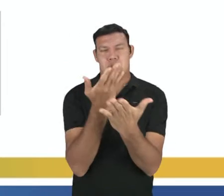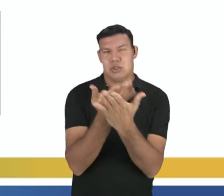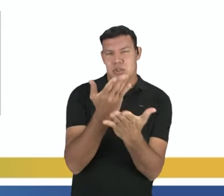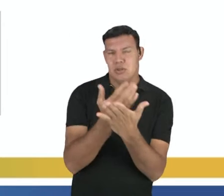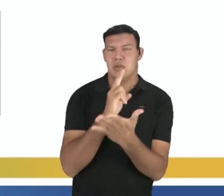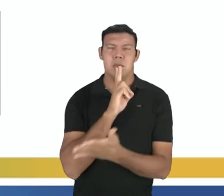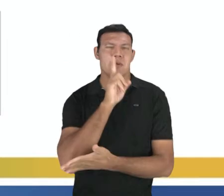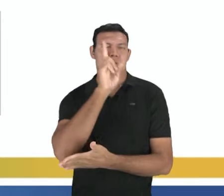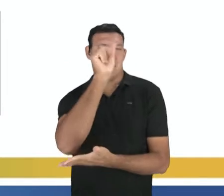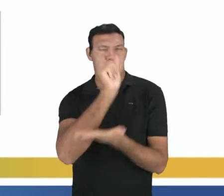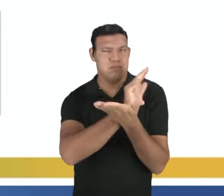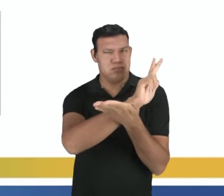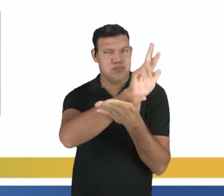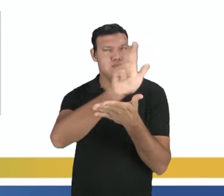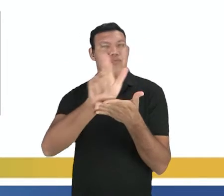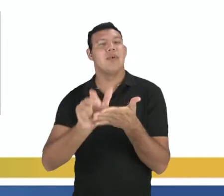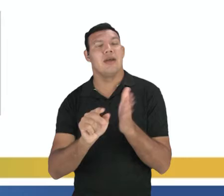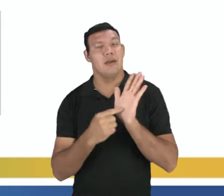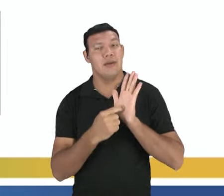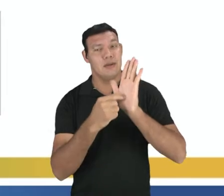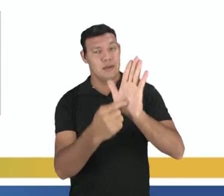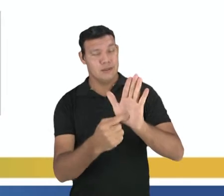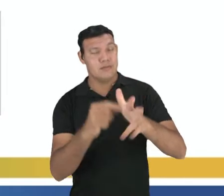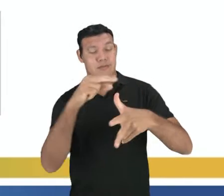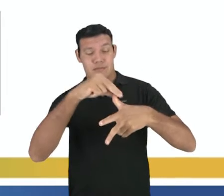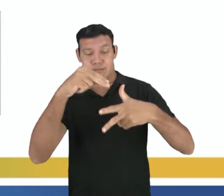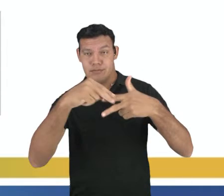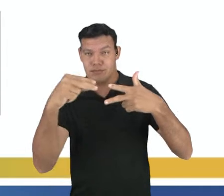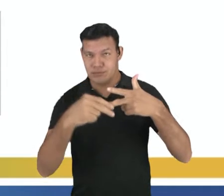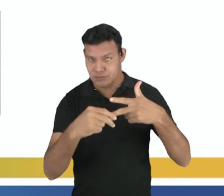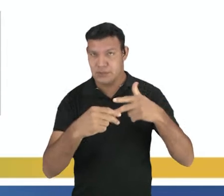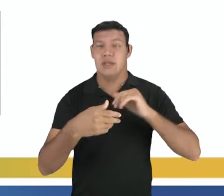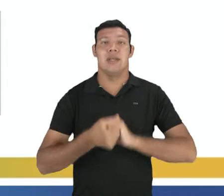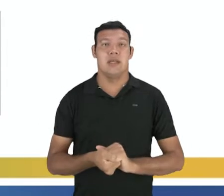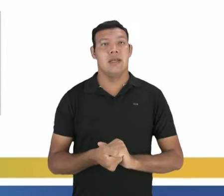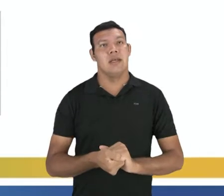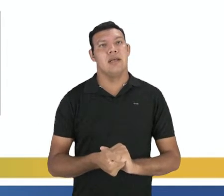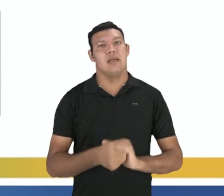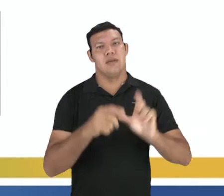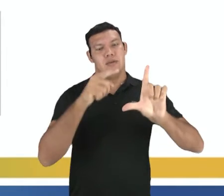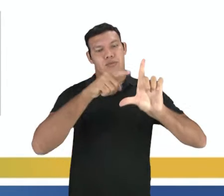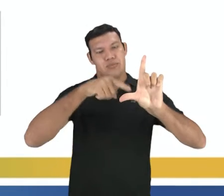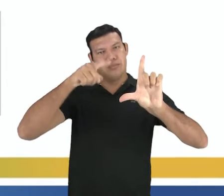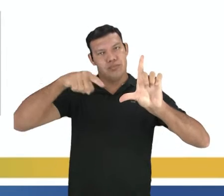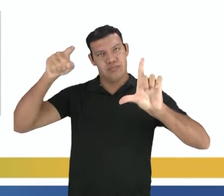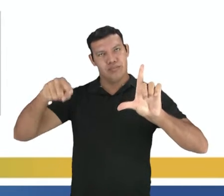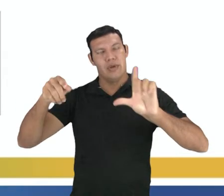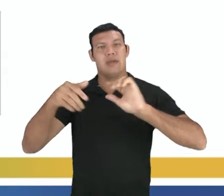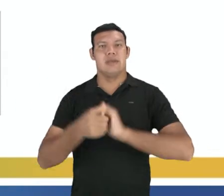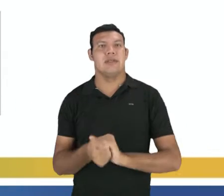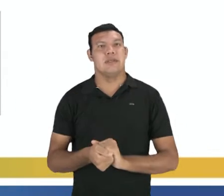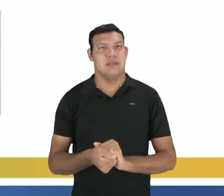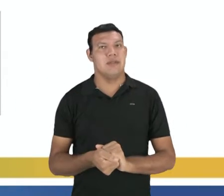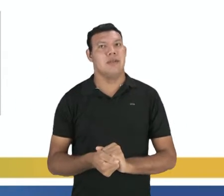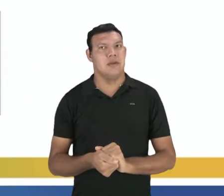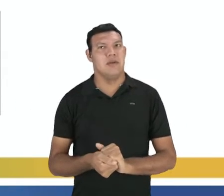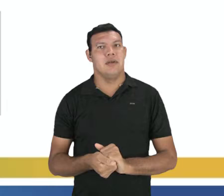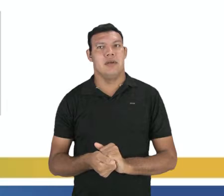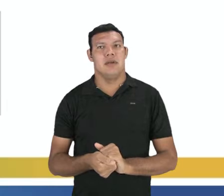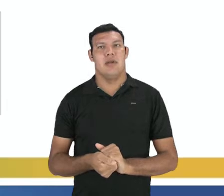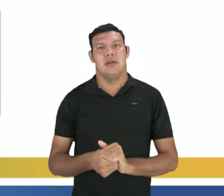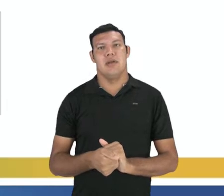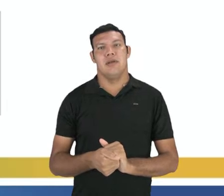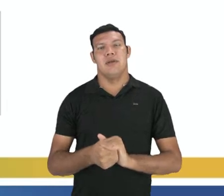geralmente um ele vai dar um gráfico de uma figura que tipo de figura pode ser um triângulo e a área do triângulo